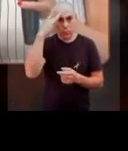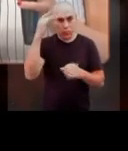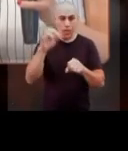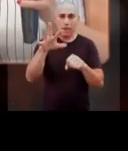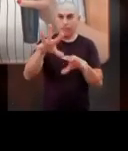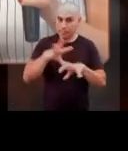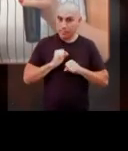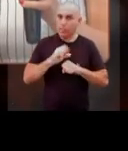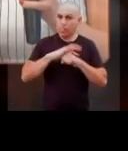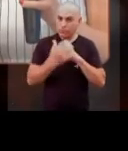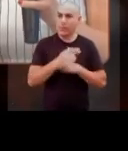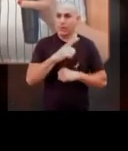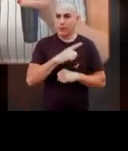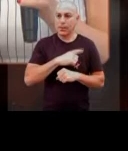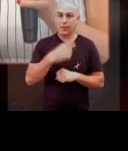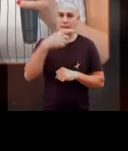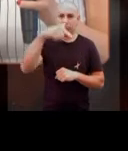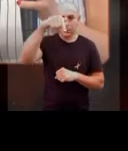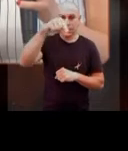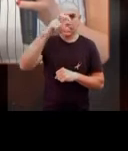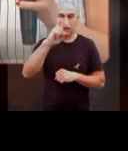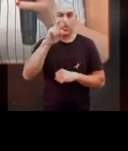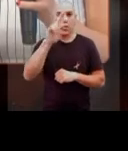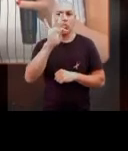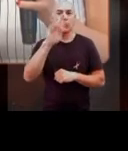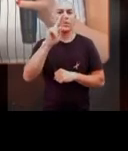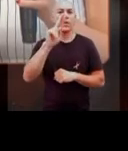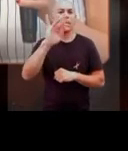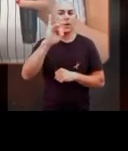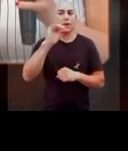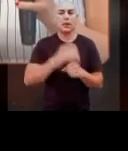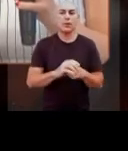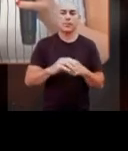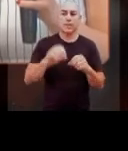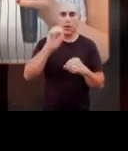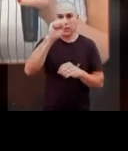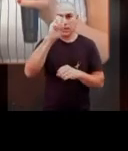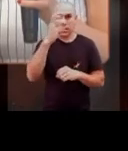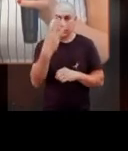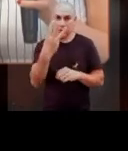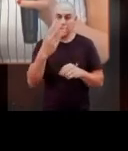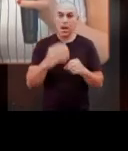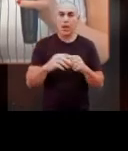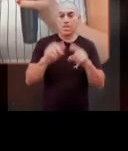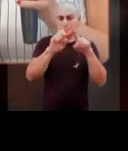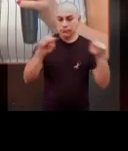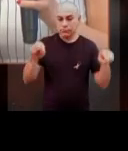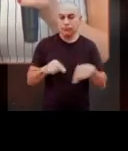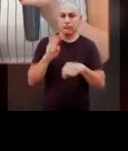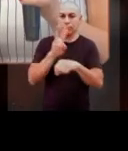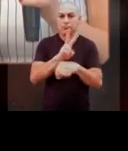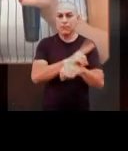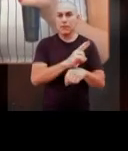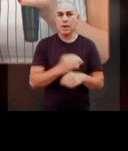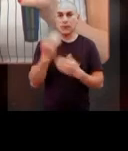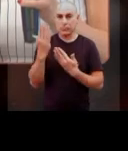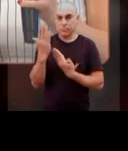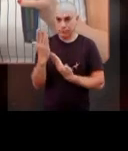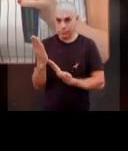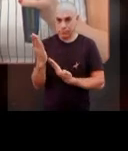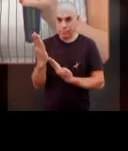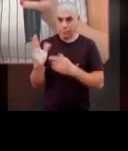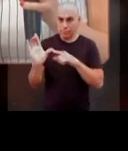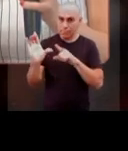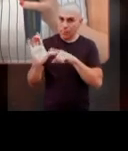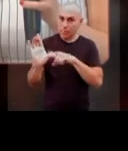Covid positivo, 75 estão em UTI e 83 em enfermaria. No próximo slide, nós podemos ver a